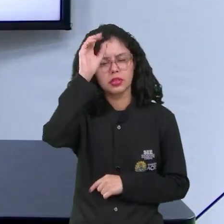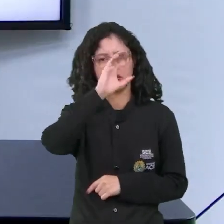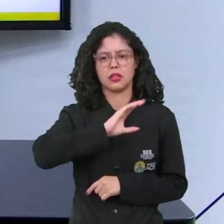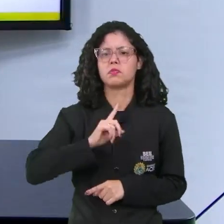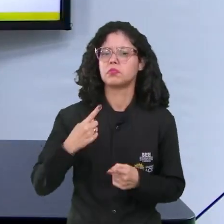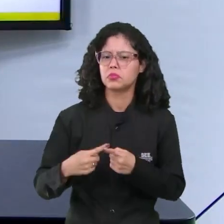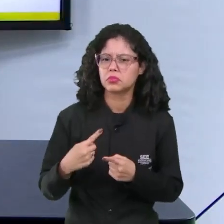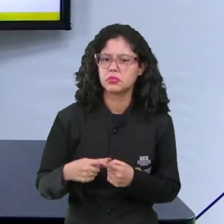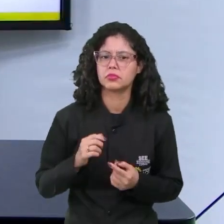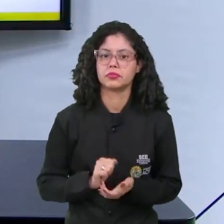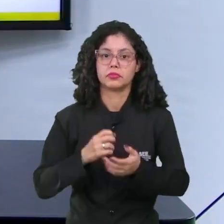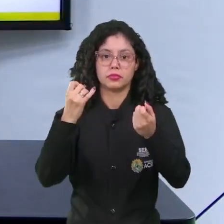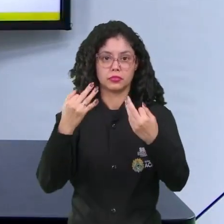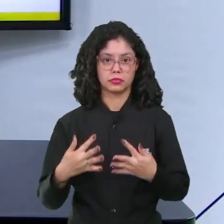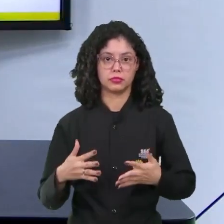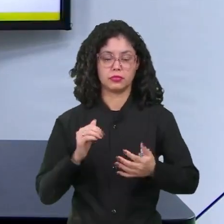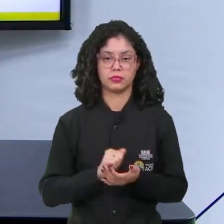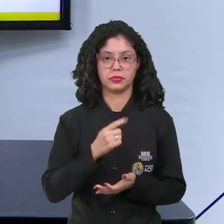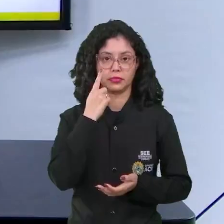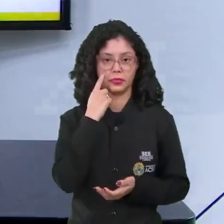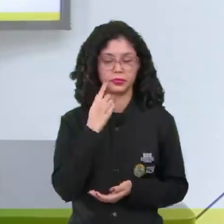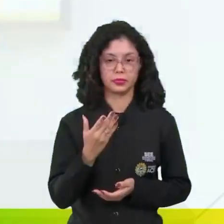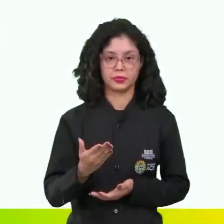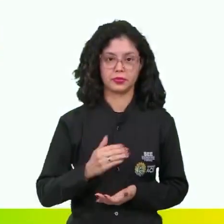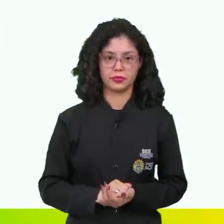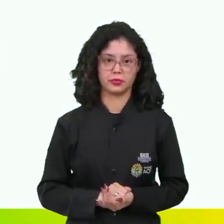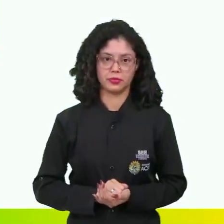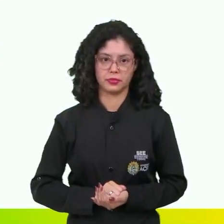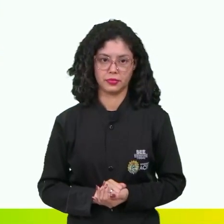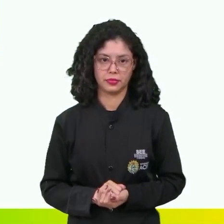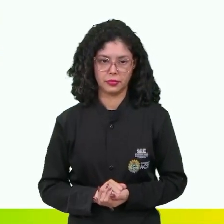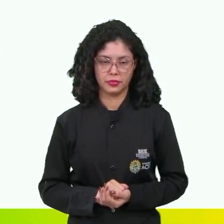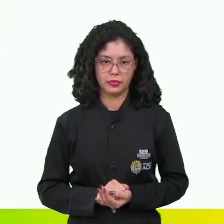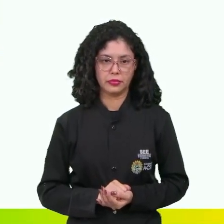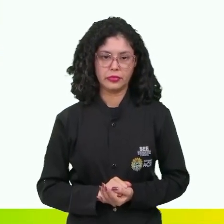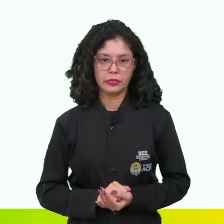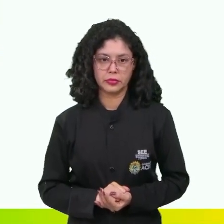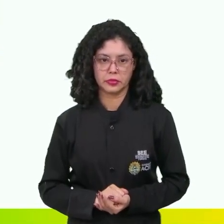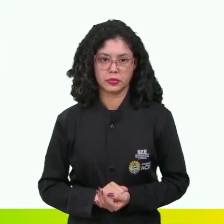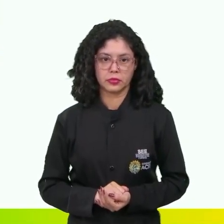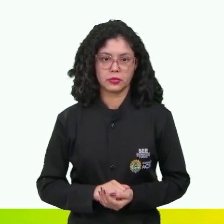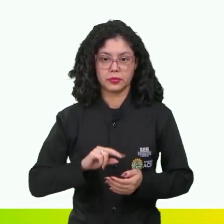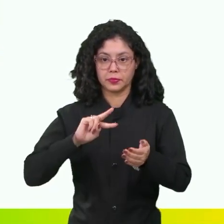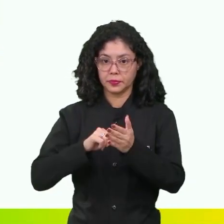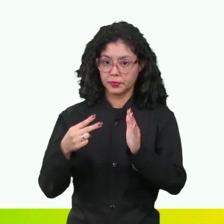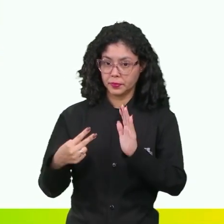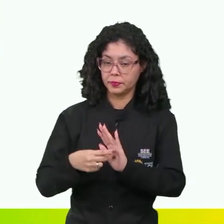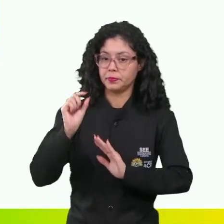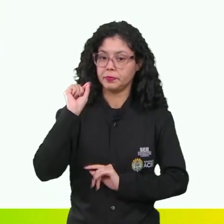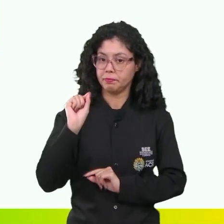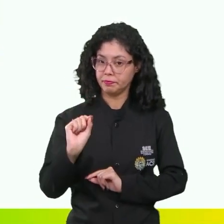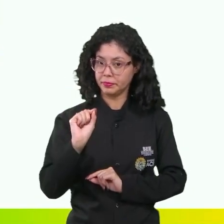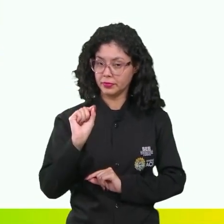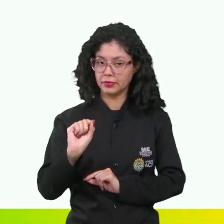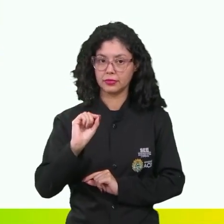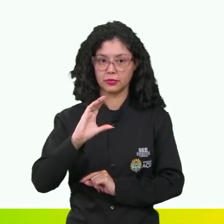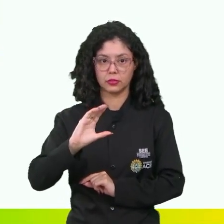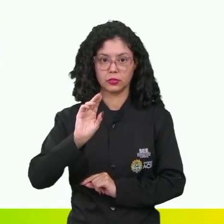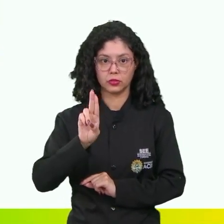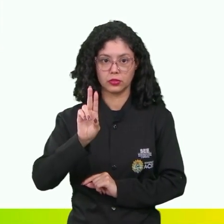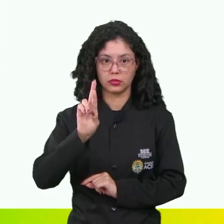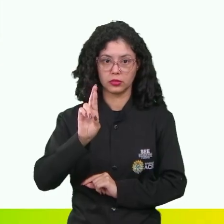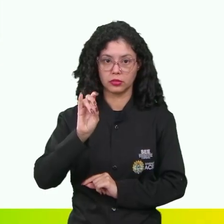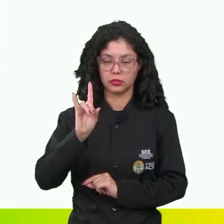quê? Eu vou te explicar. Olha só o que aparece aí na tela para vocês. Primeiro, eu preciso definir com vocês o que é